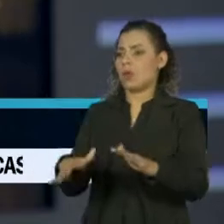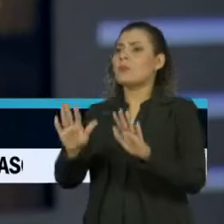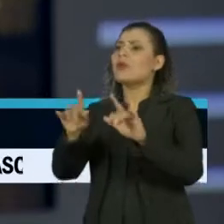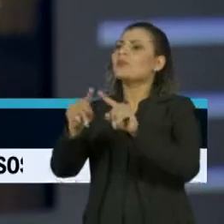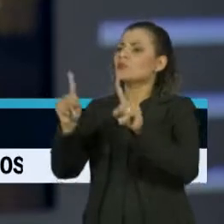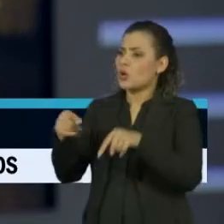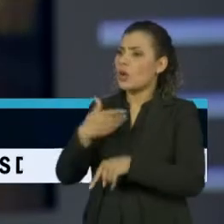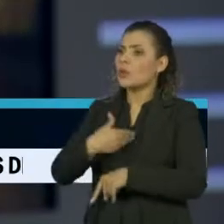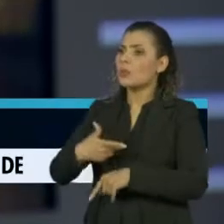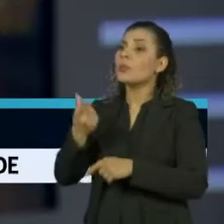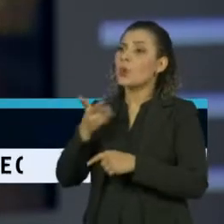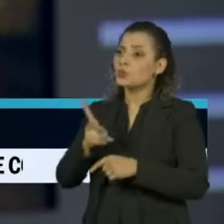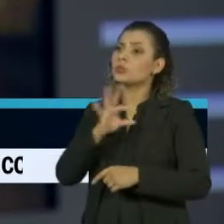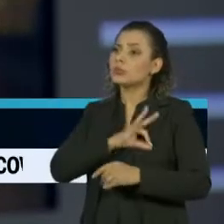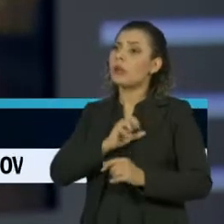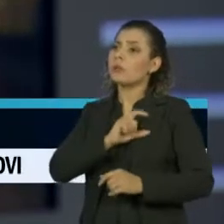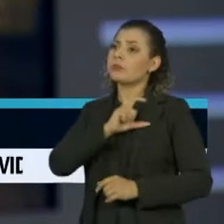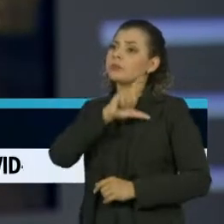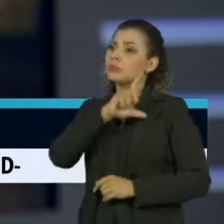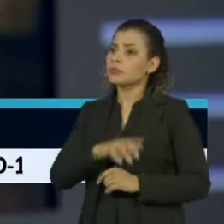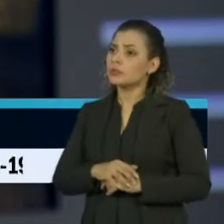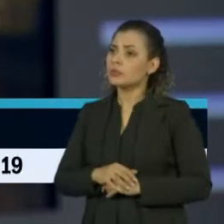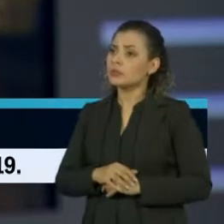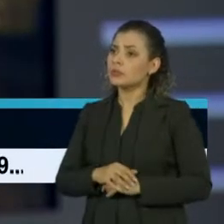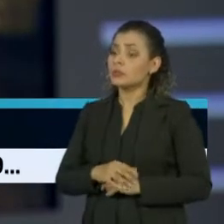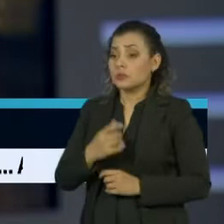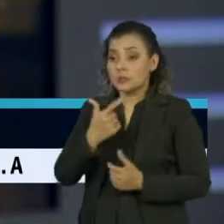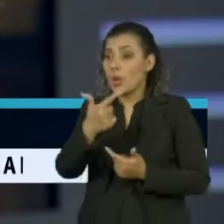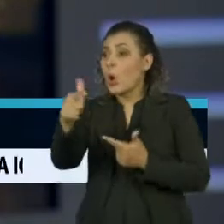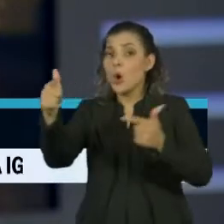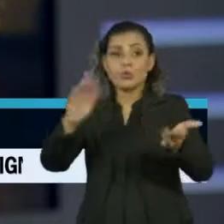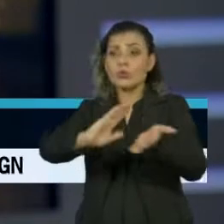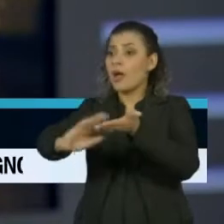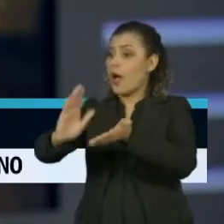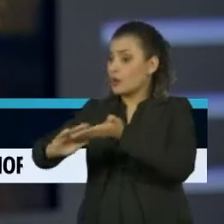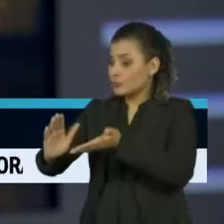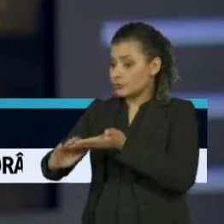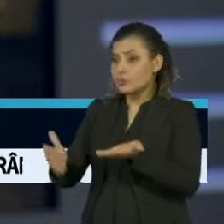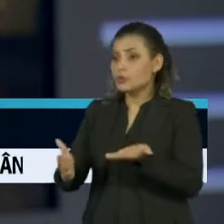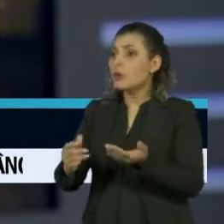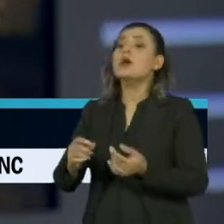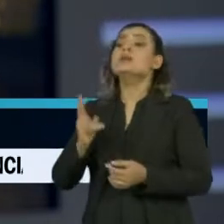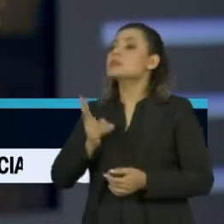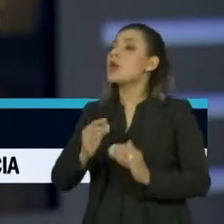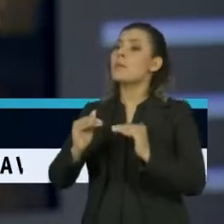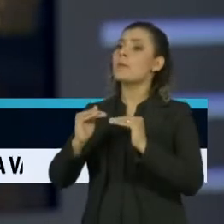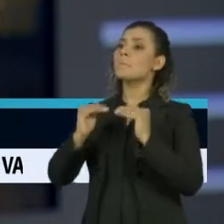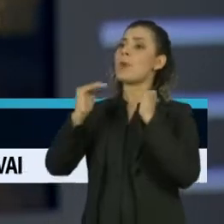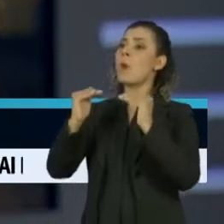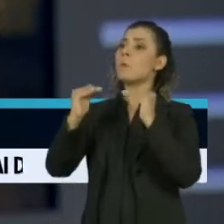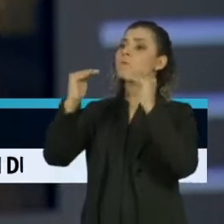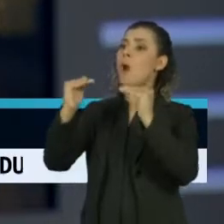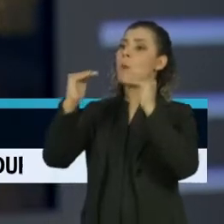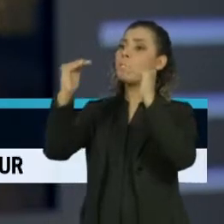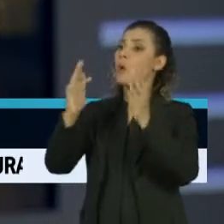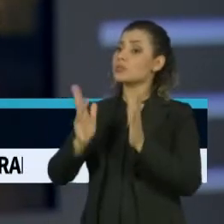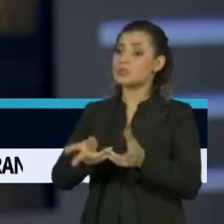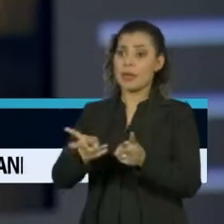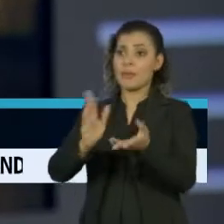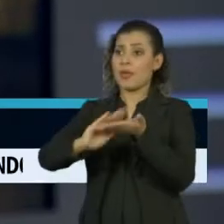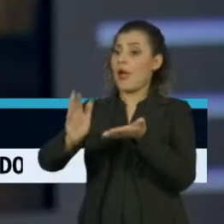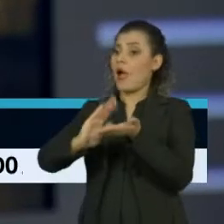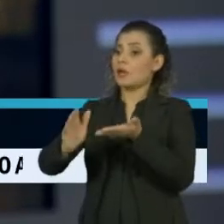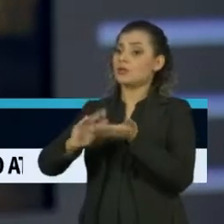públicos têm progressão na carreira né você tem outros gastos que não tá esperando o quê então assim os gastos que é essencialmente então eu o